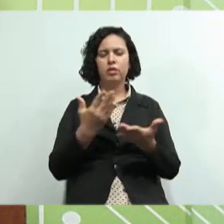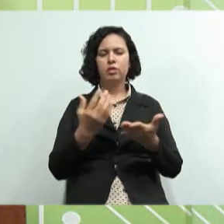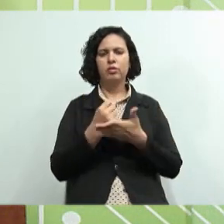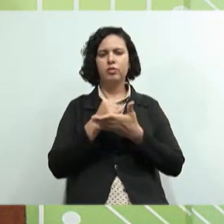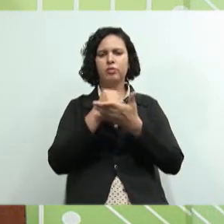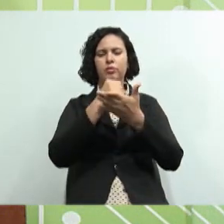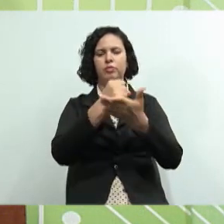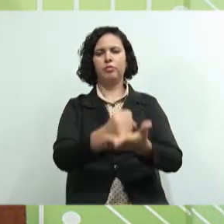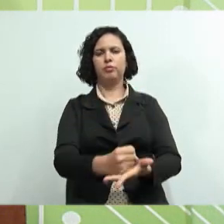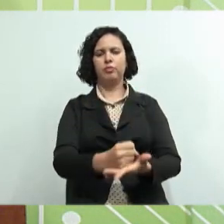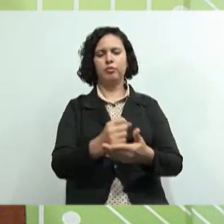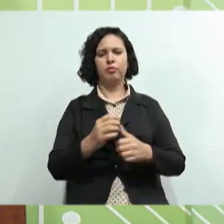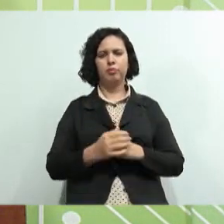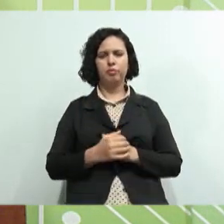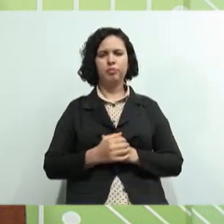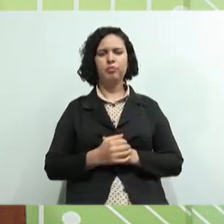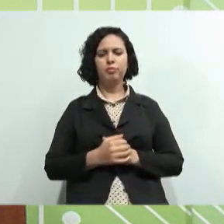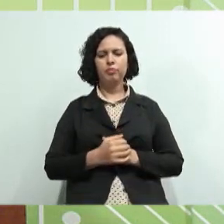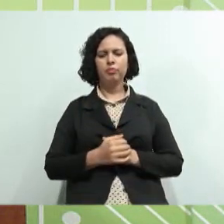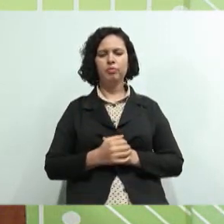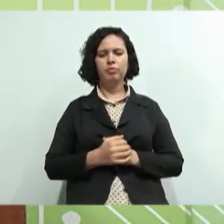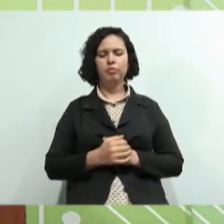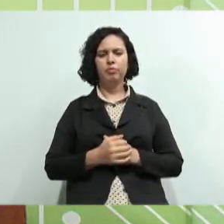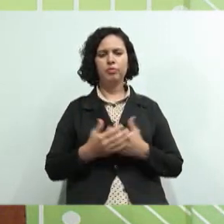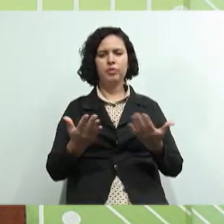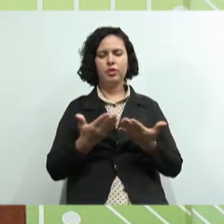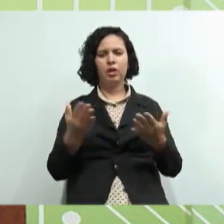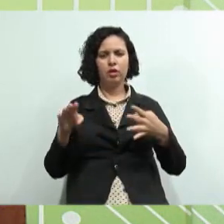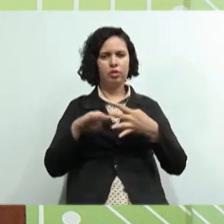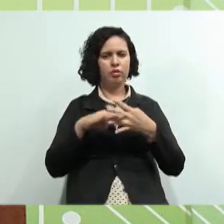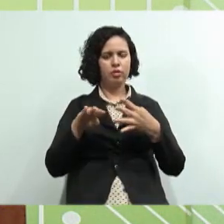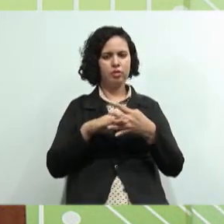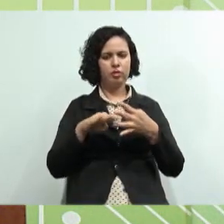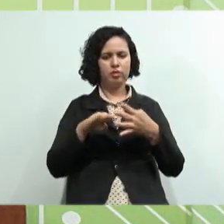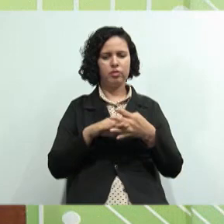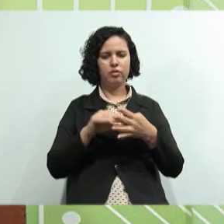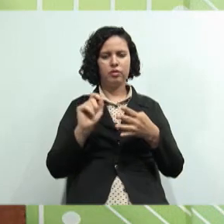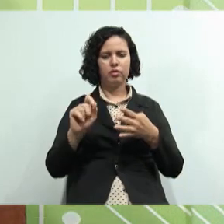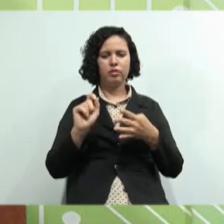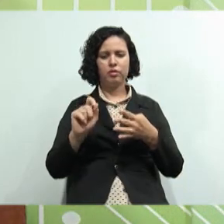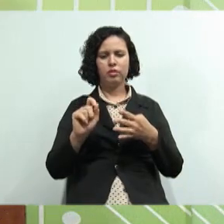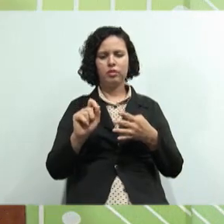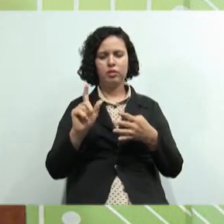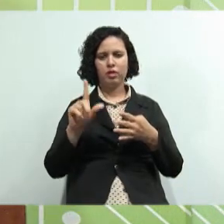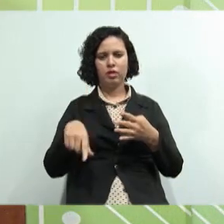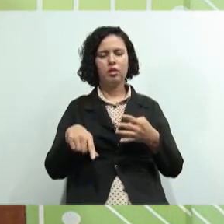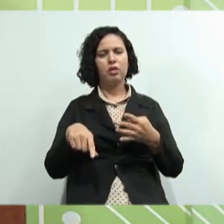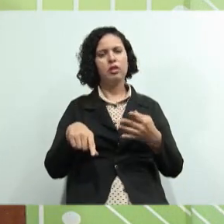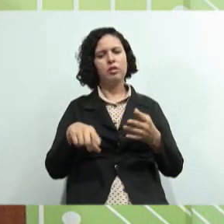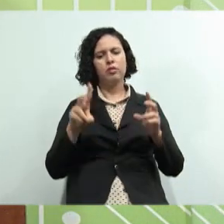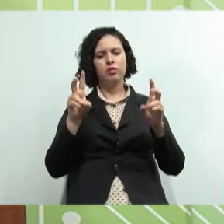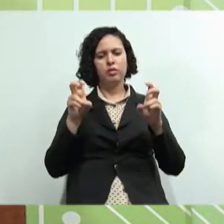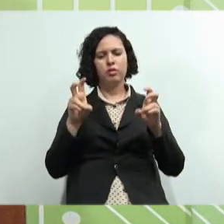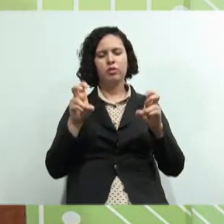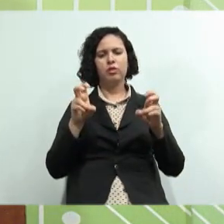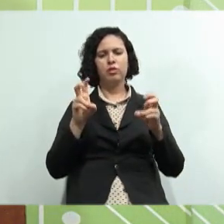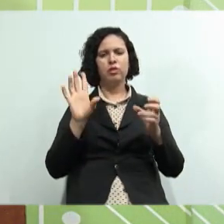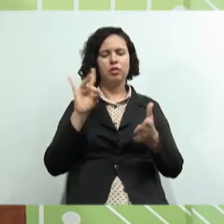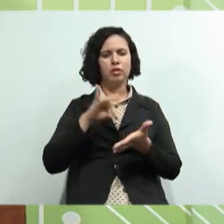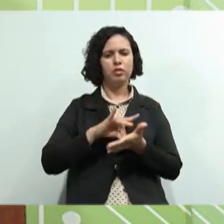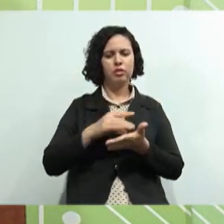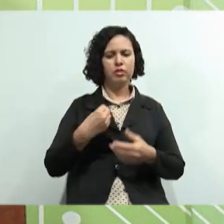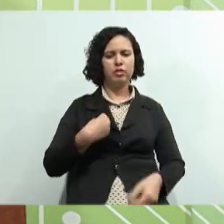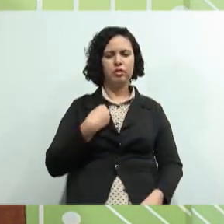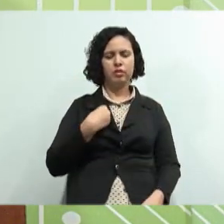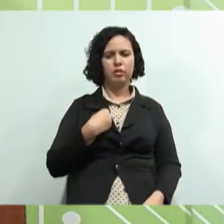vida, a sua realidade. A gente deixa a aula por aqui, eu fico muito empolgada nessa aula, porque eu acho que isso aqui é um assunto muito real da nossa vida. E ficamos